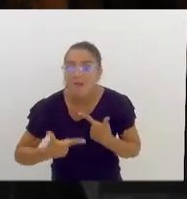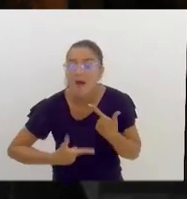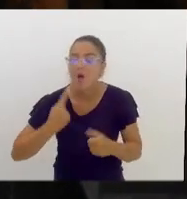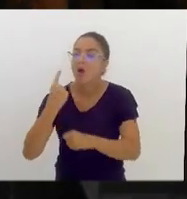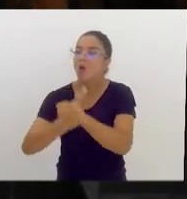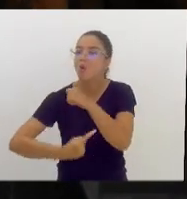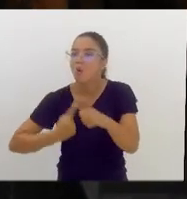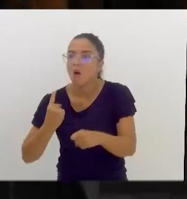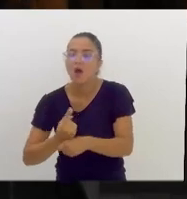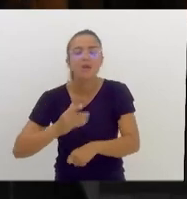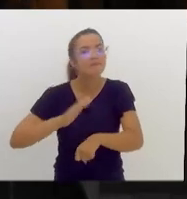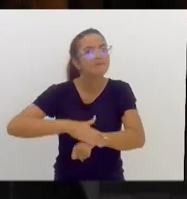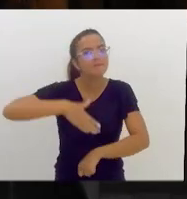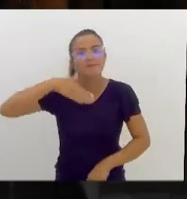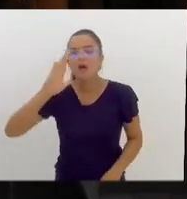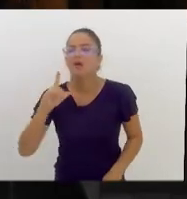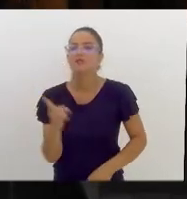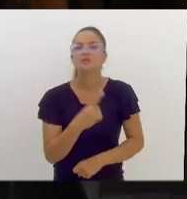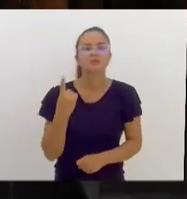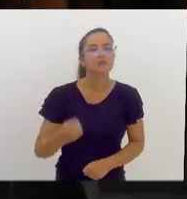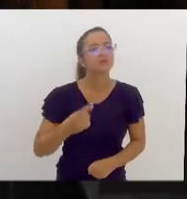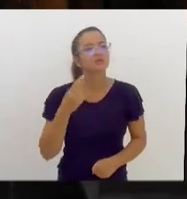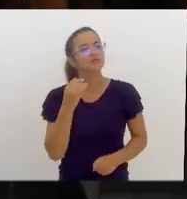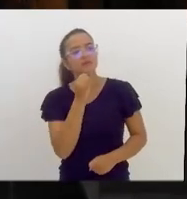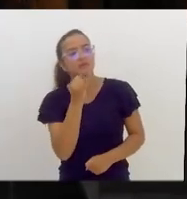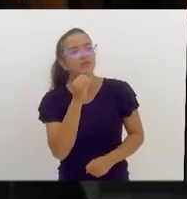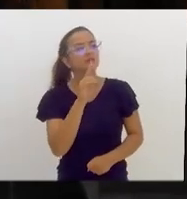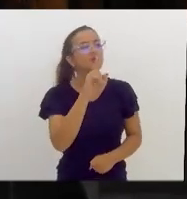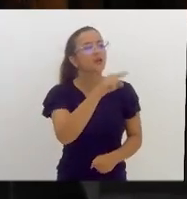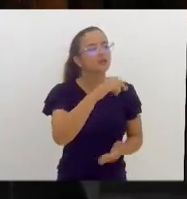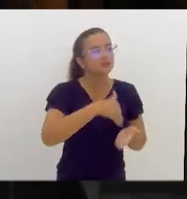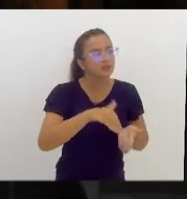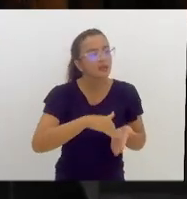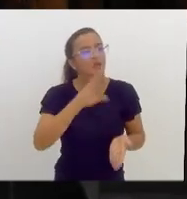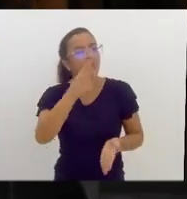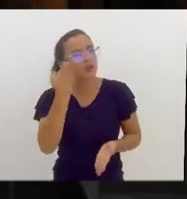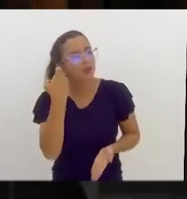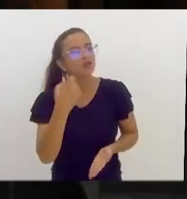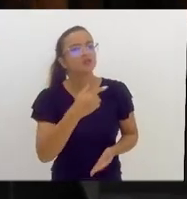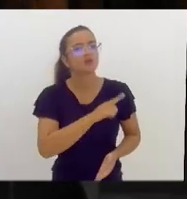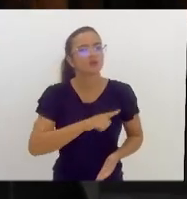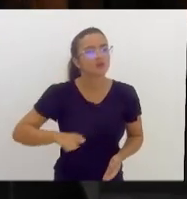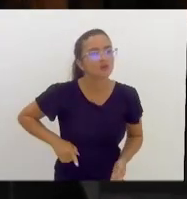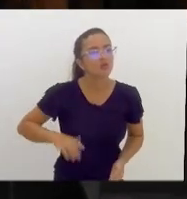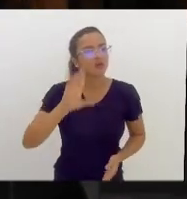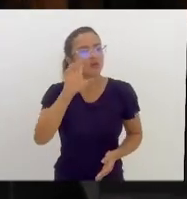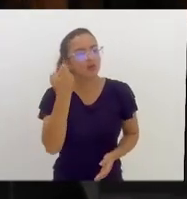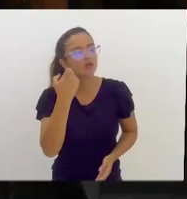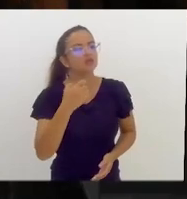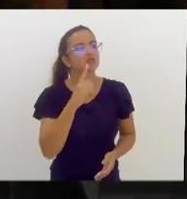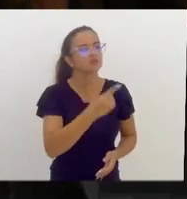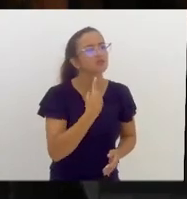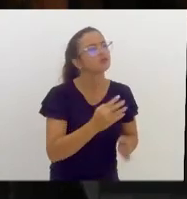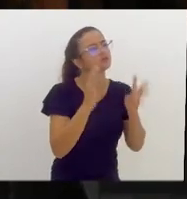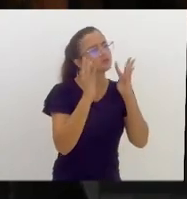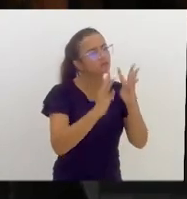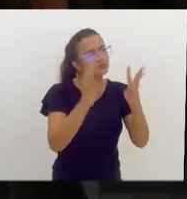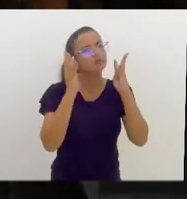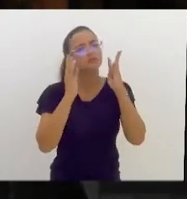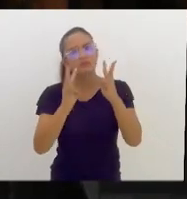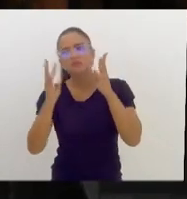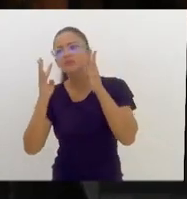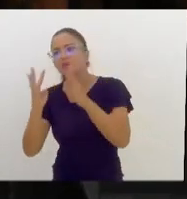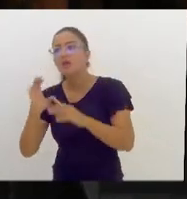de apuração, ouvindo ex-secretários, até o ex-governador Sérgio Cabral, a gente convocou, ele